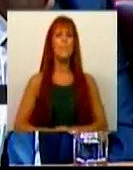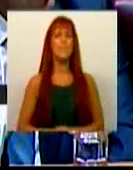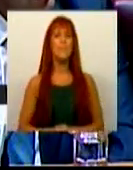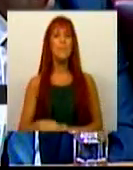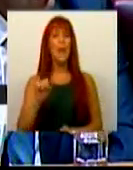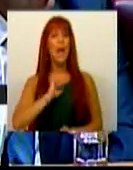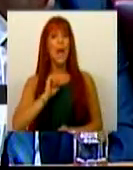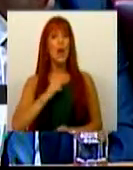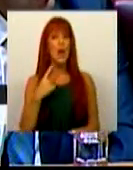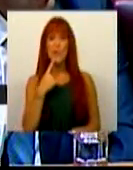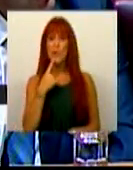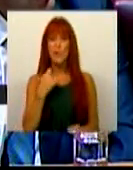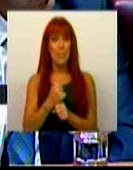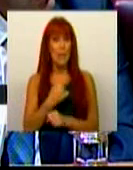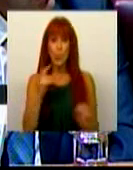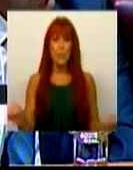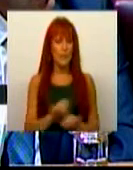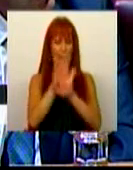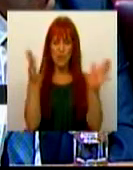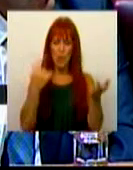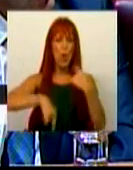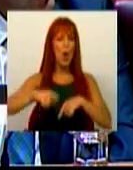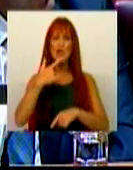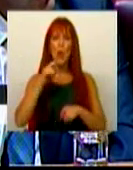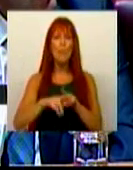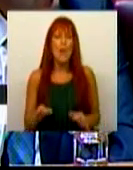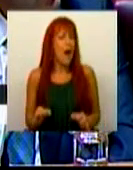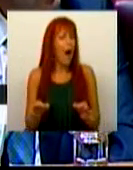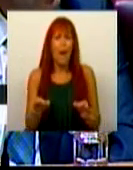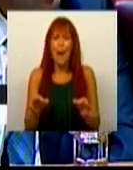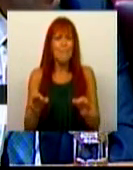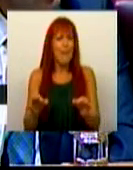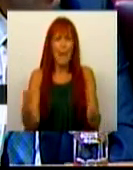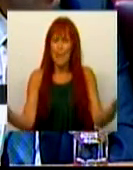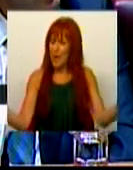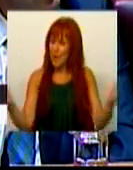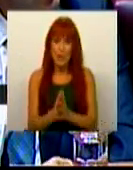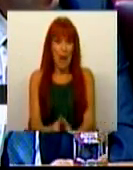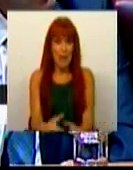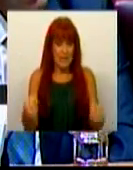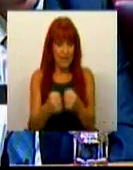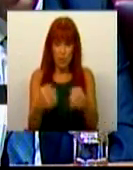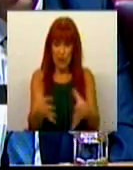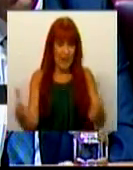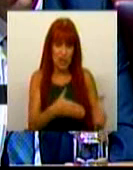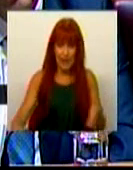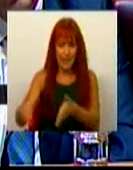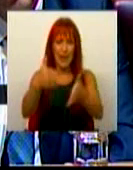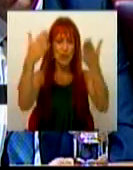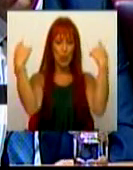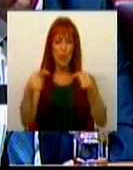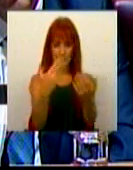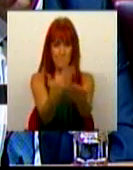A nossa missão é muito clara. Nós não podemos adiar enfrentar os grandes desafios estratégicos que